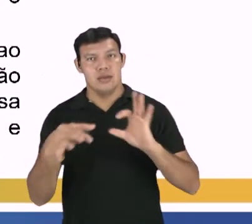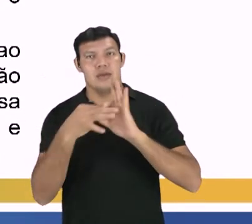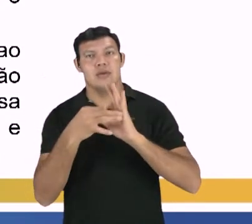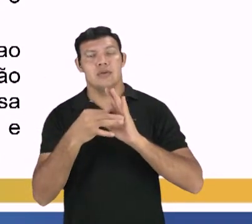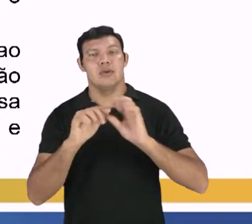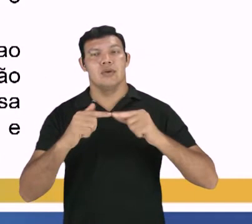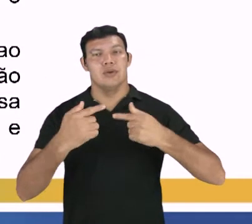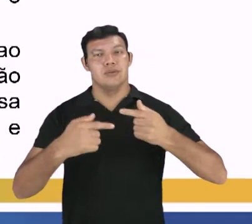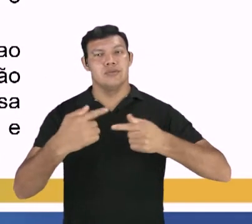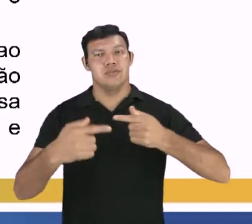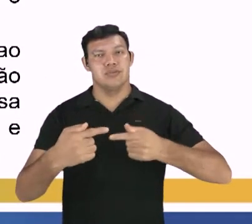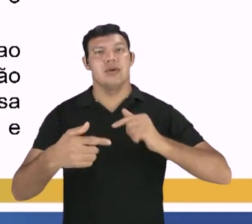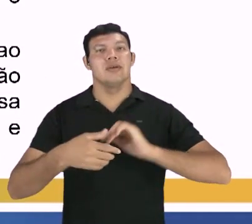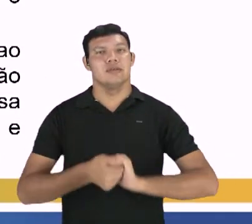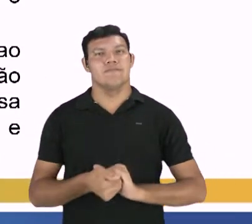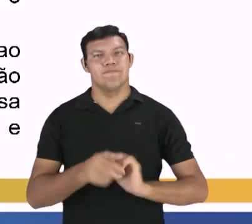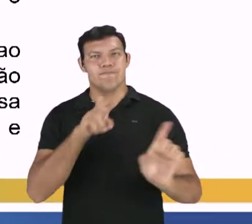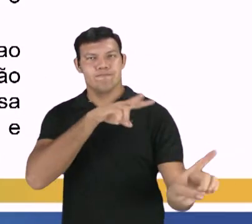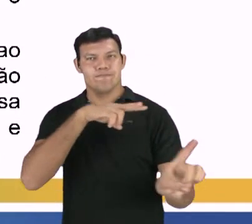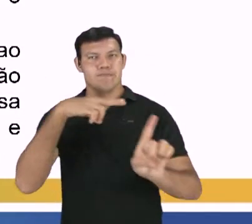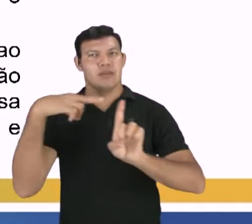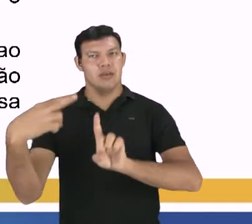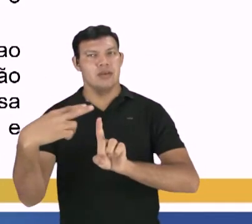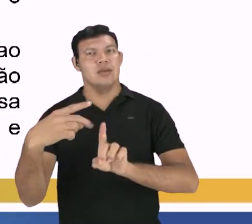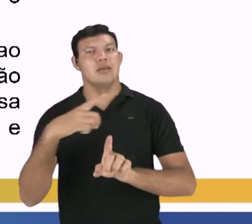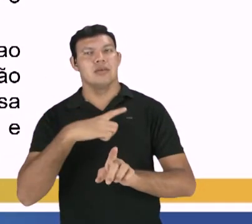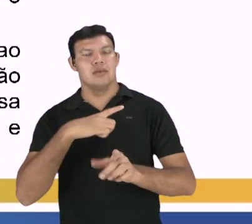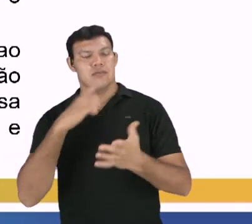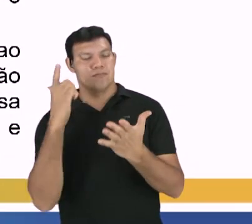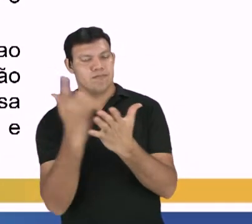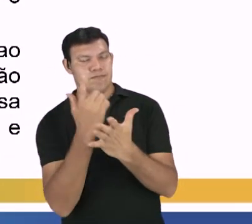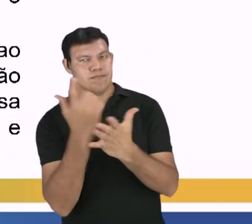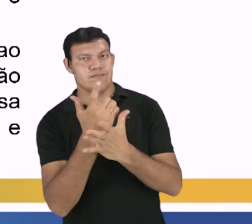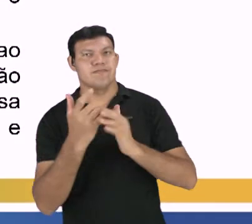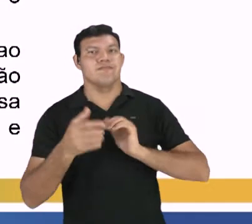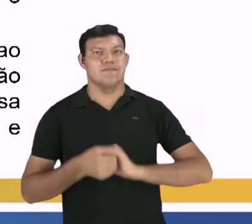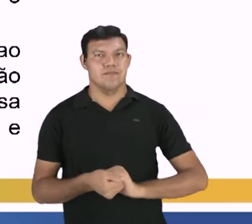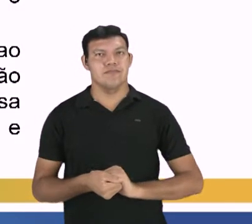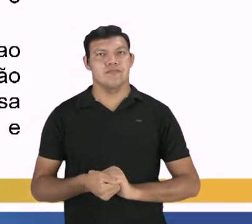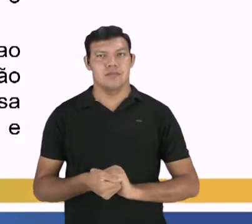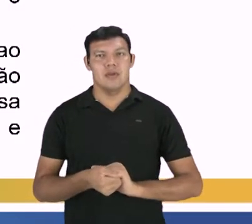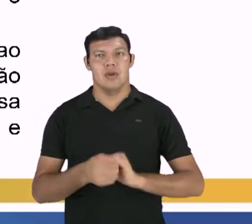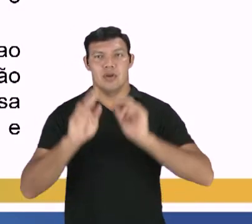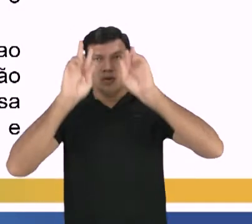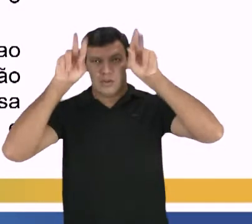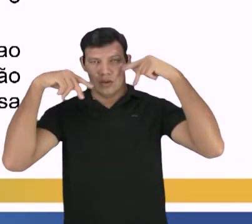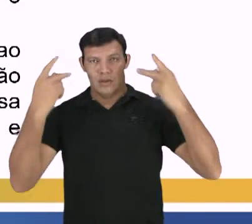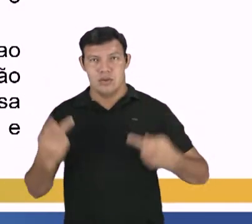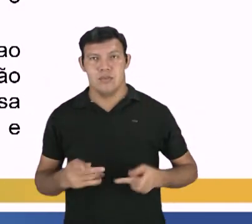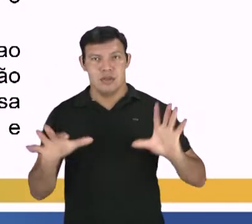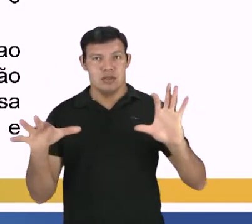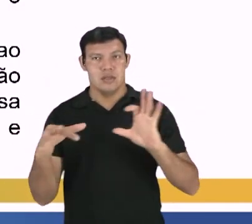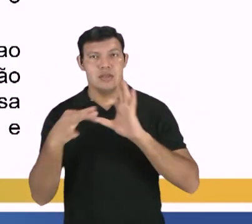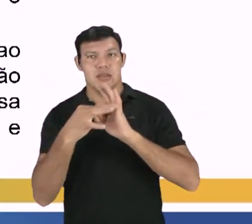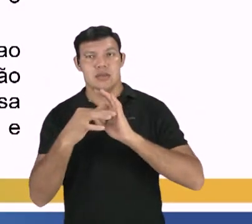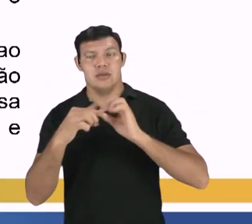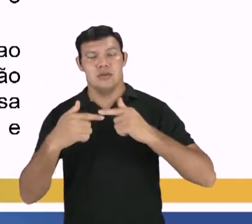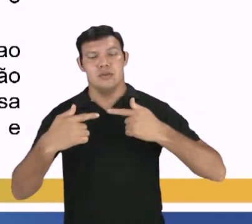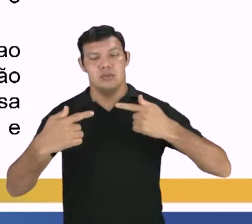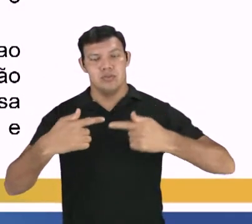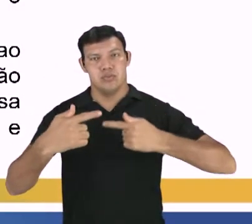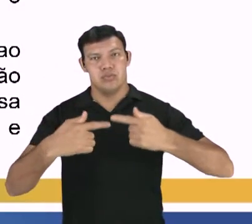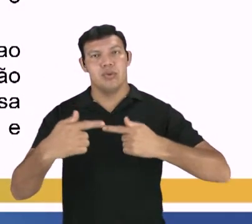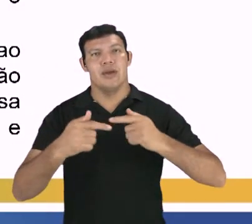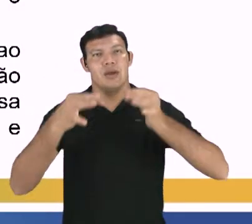Então tinha essa visão aí dentro das suas obras, tá? O homem preso ali à matéria, né? Porém, a